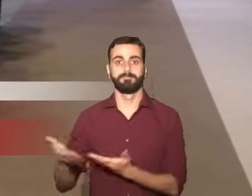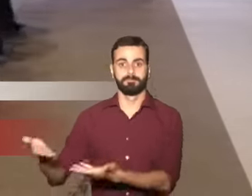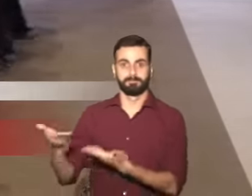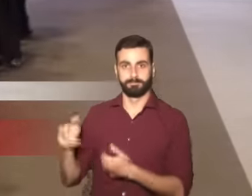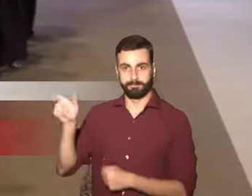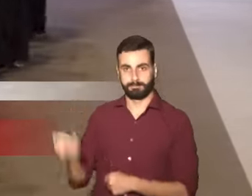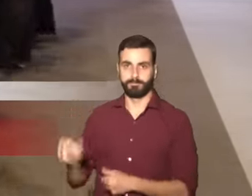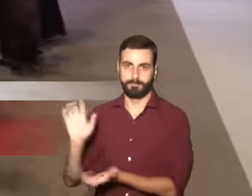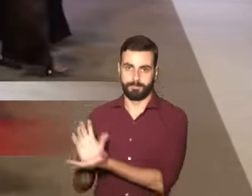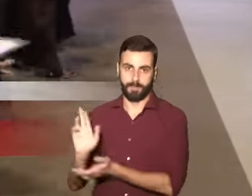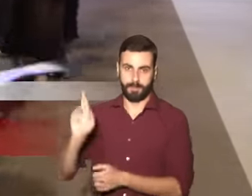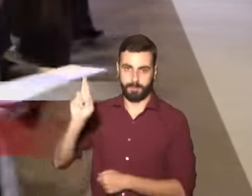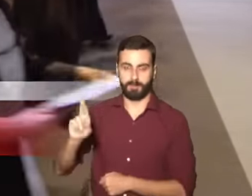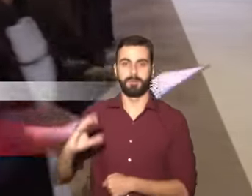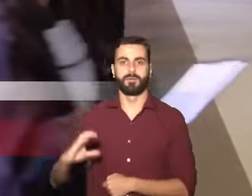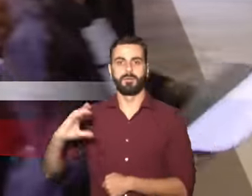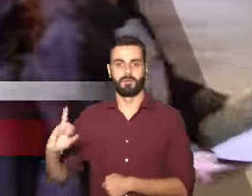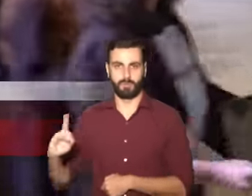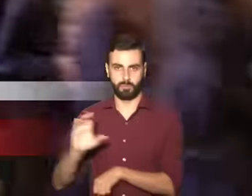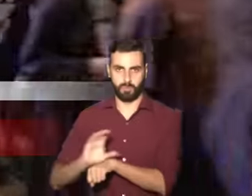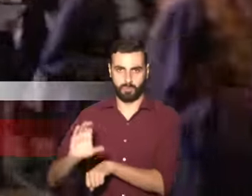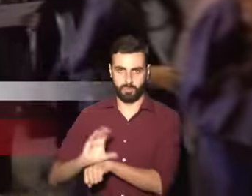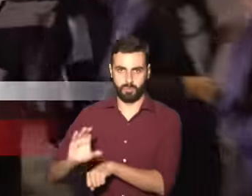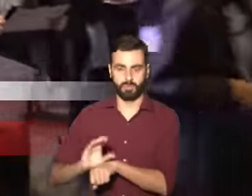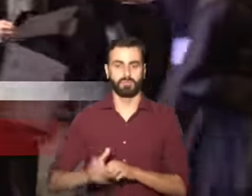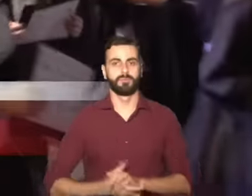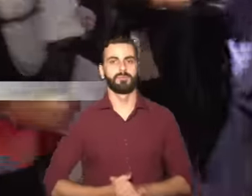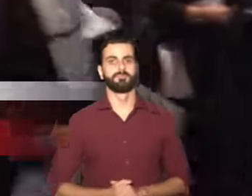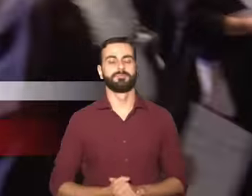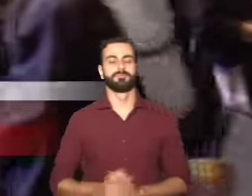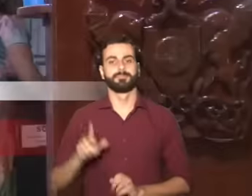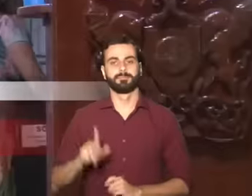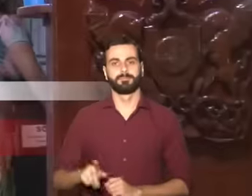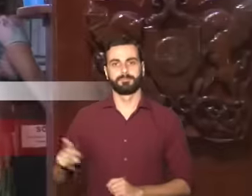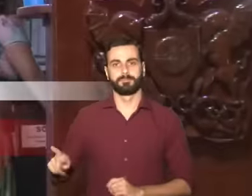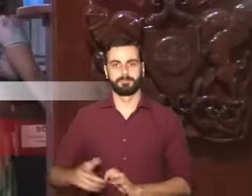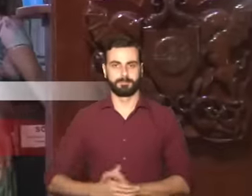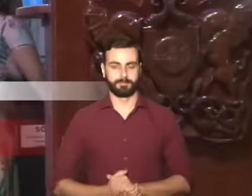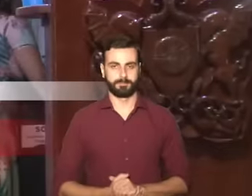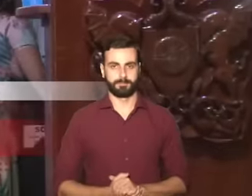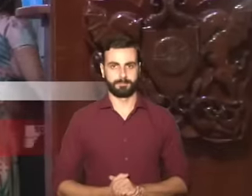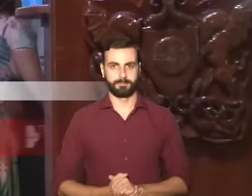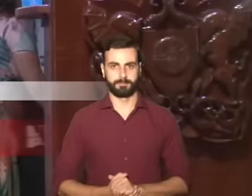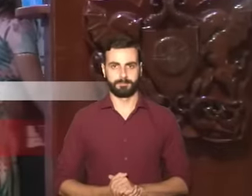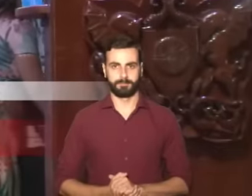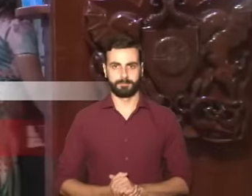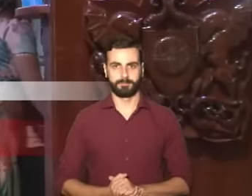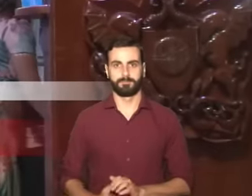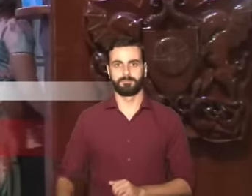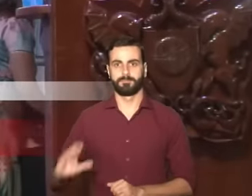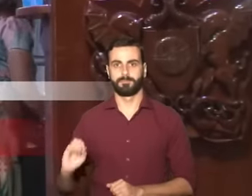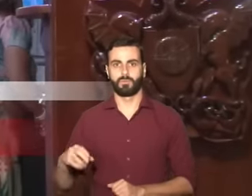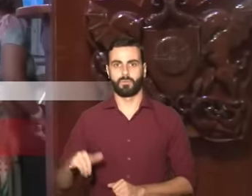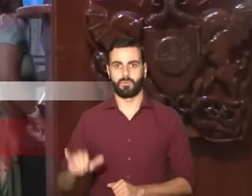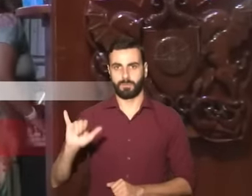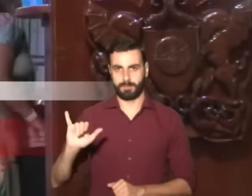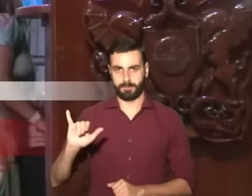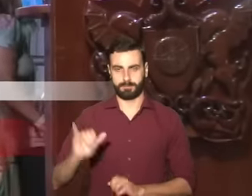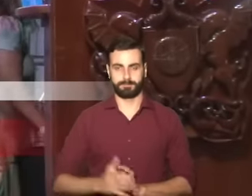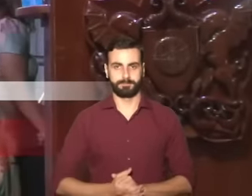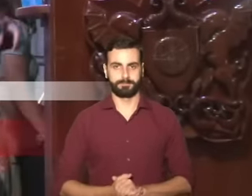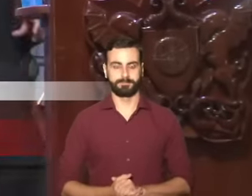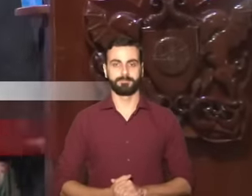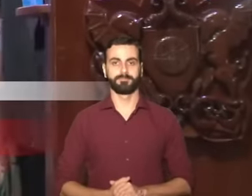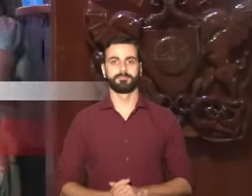Convidamos o representante da coordenação do curso, professor Rony Peterson Gomes